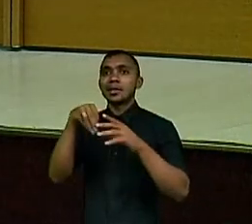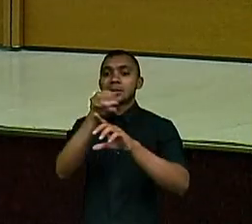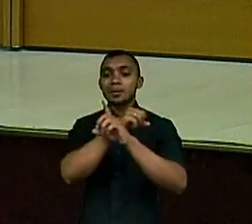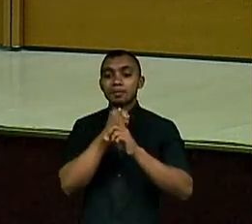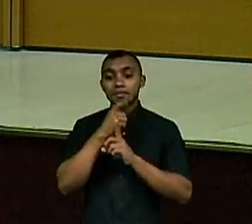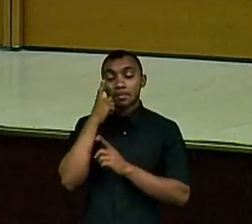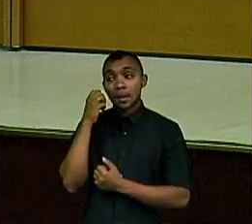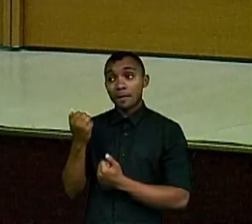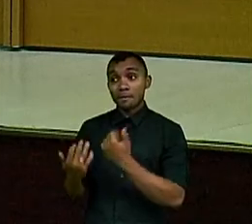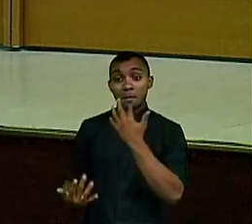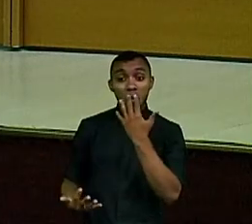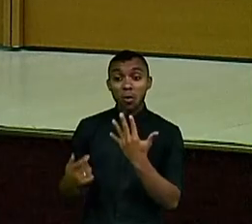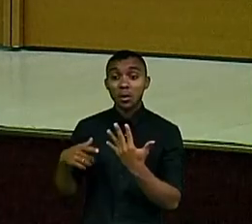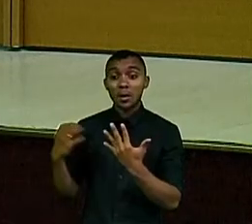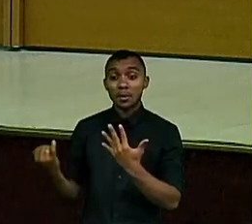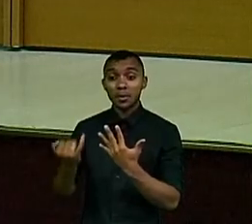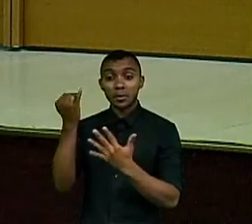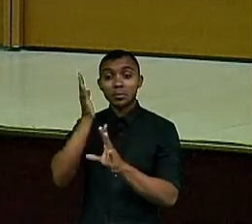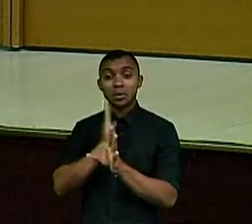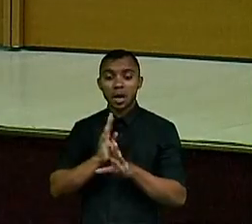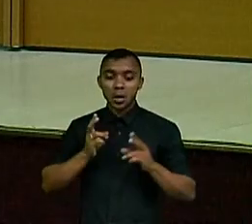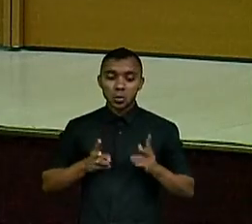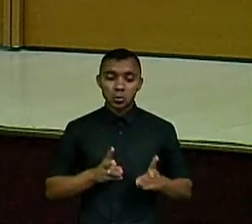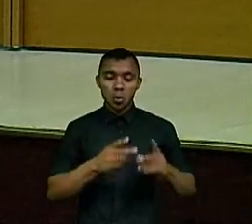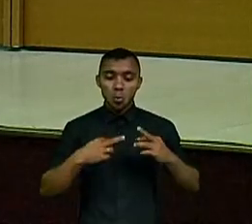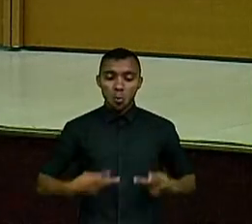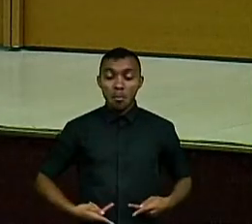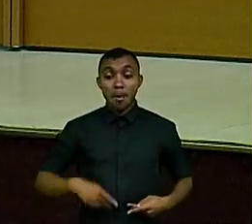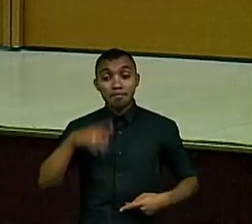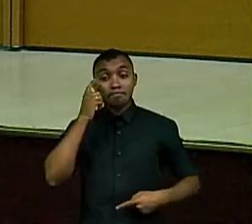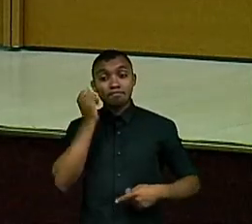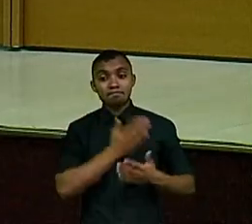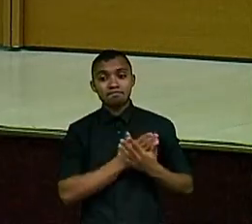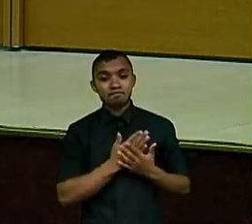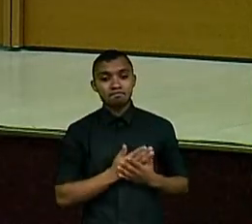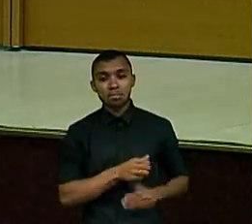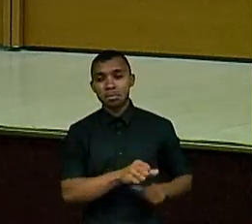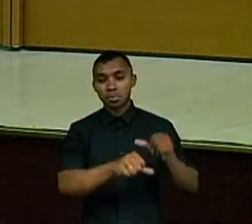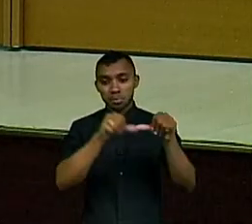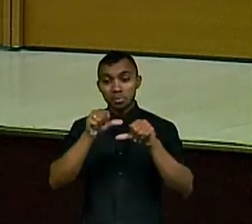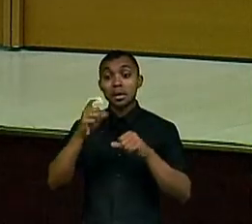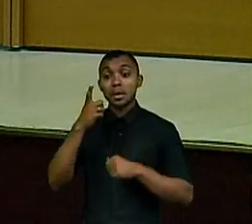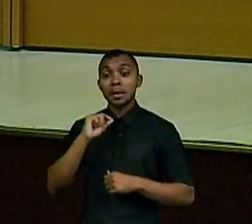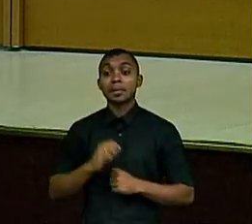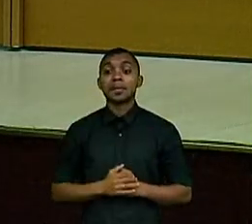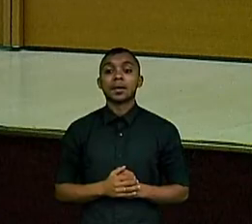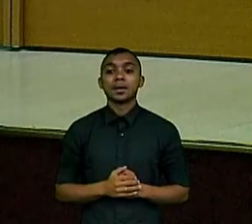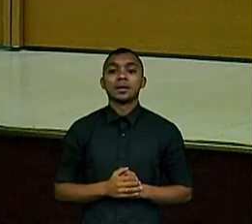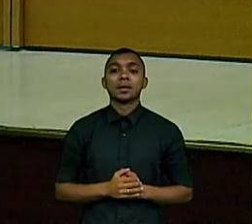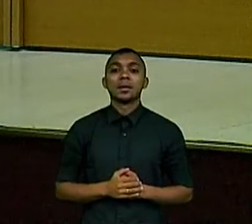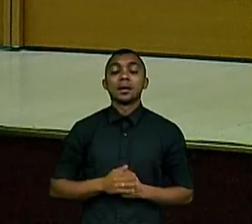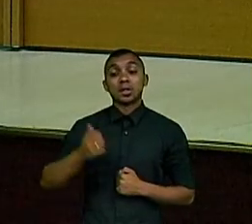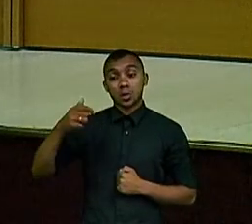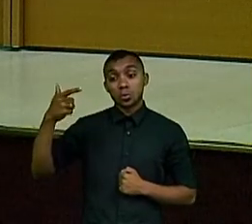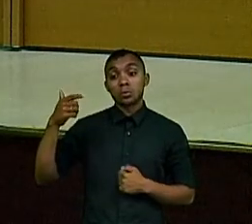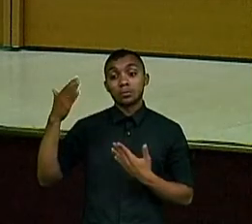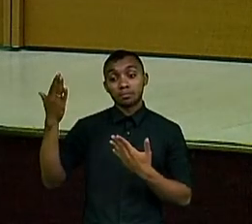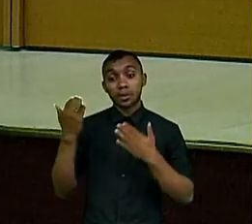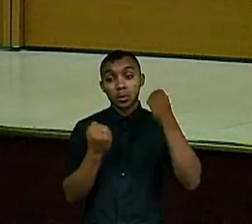foi decisivo para sobrevivência humana mas para evolução humana a primeira grande revolução foi agrícola e a segunda industrial